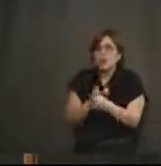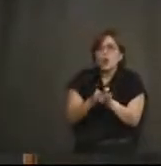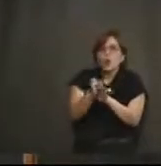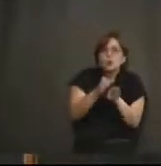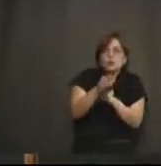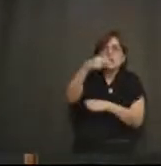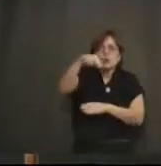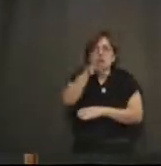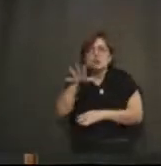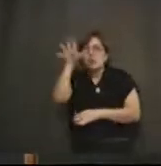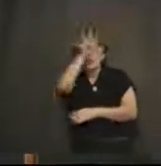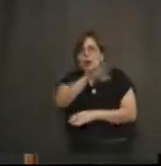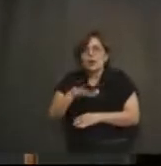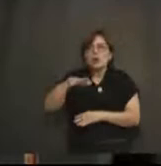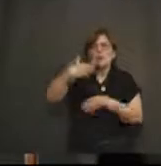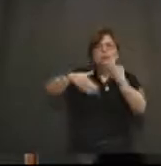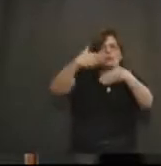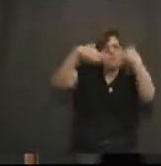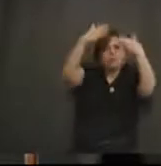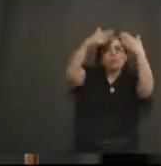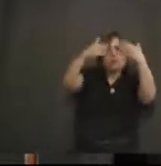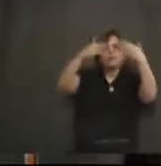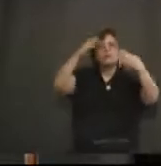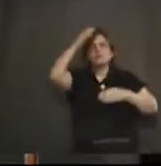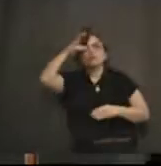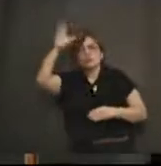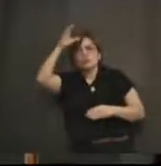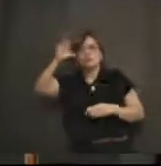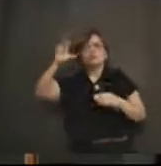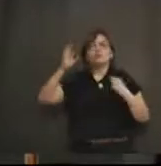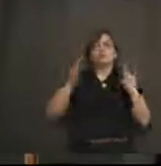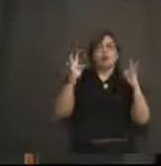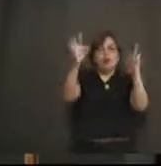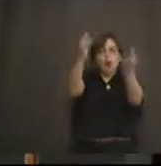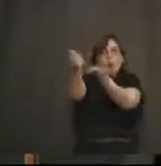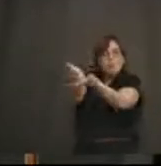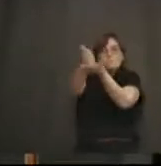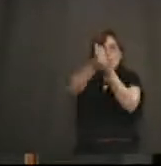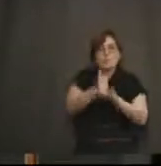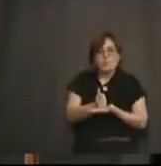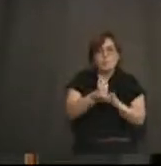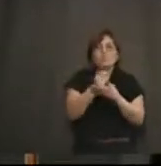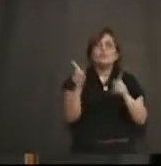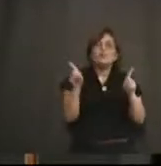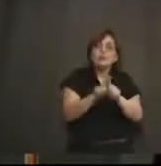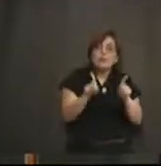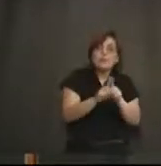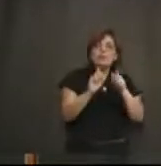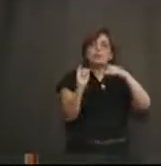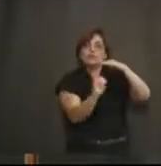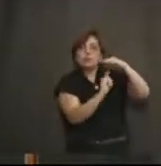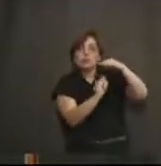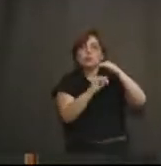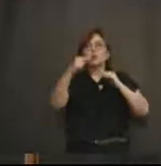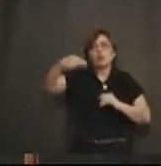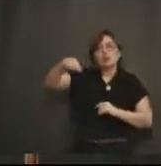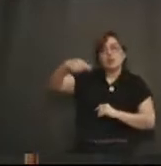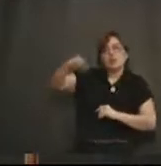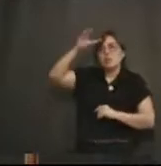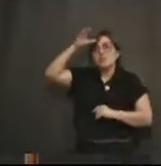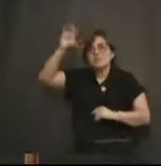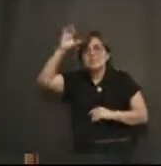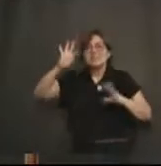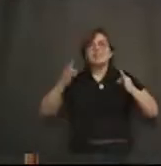Desenvolvimento Científico e Tecnológico pelo apoio financeiro, CNPq. Gostaria de agradecer ao Instituto Nacional de Ciência e Tecnologia